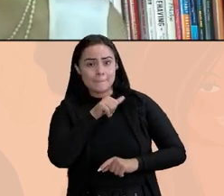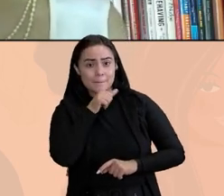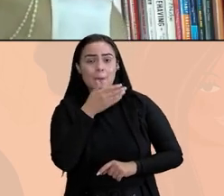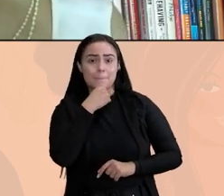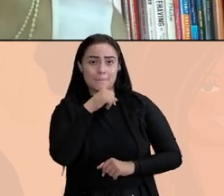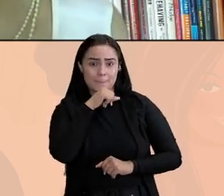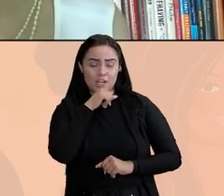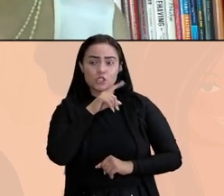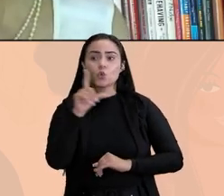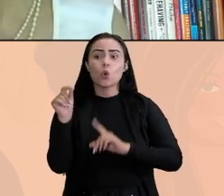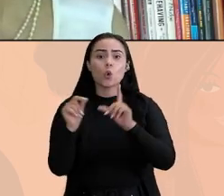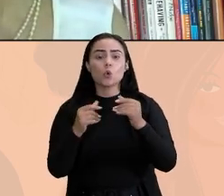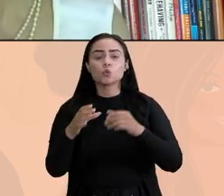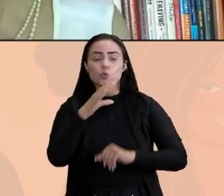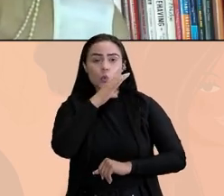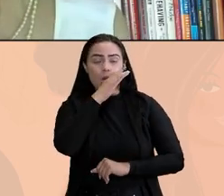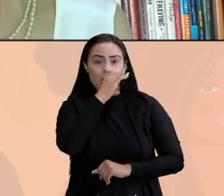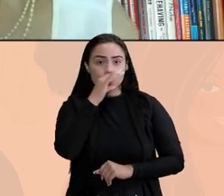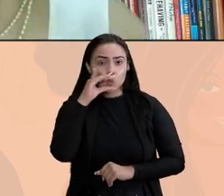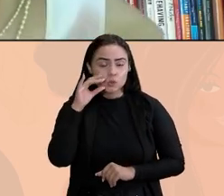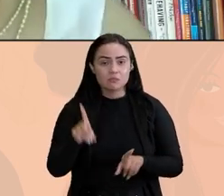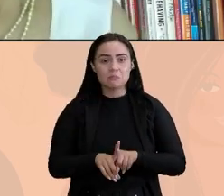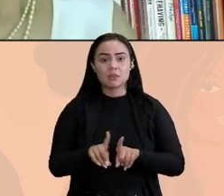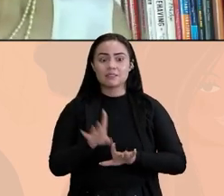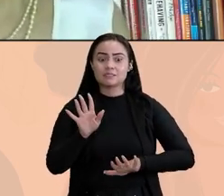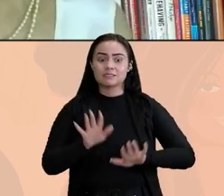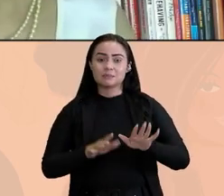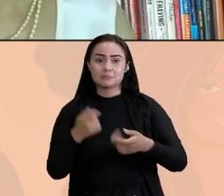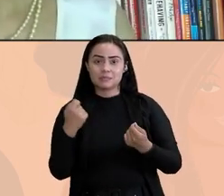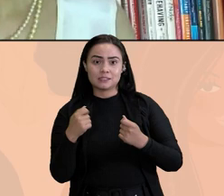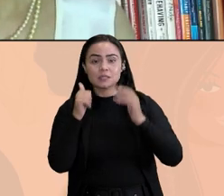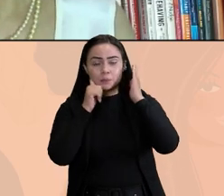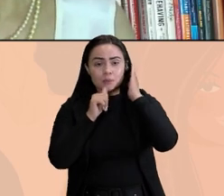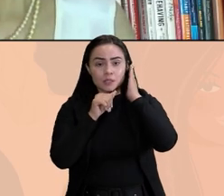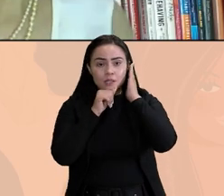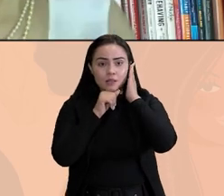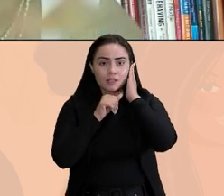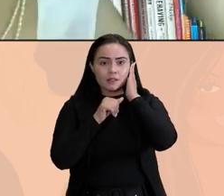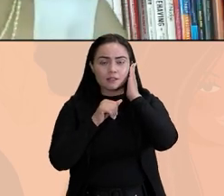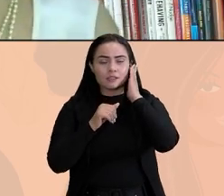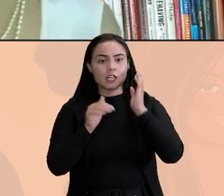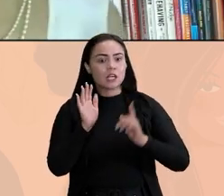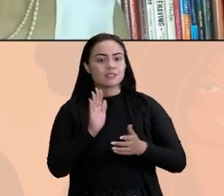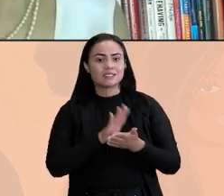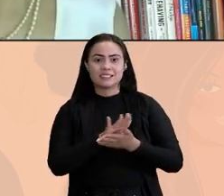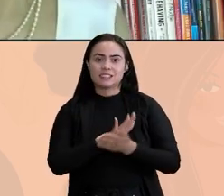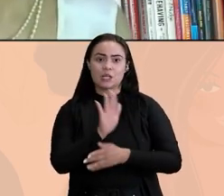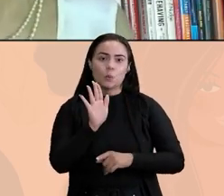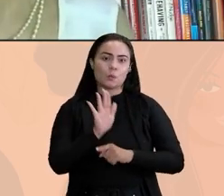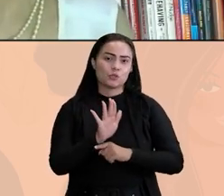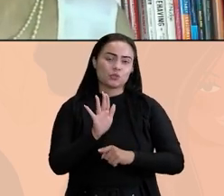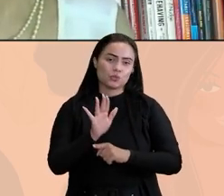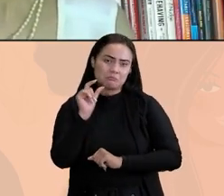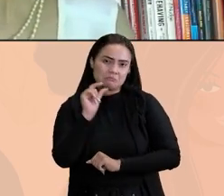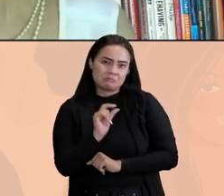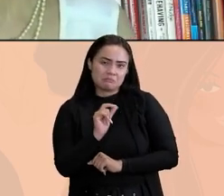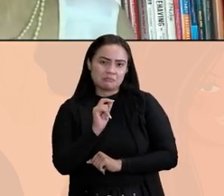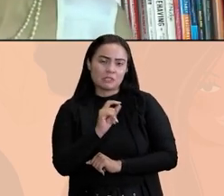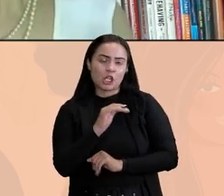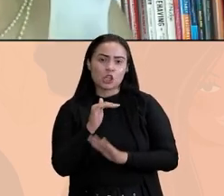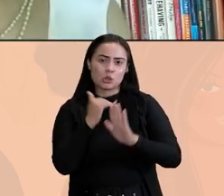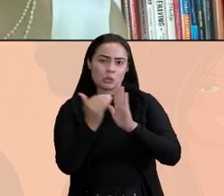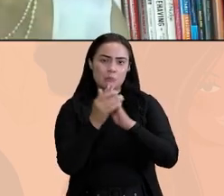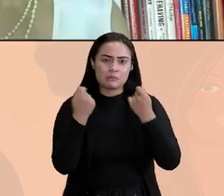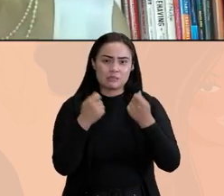outros adultos que dependem também da mulher, sem muita ajuda, porque todo mundo precisou fazer a